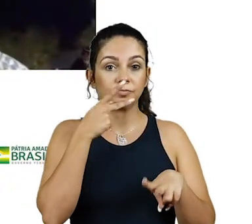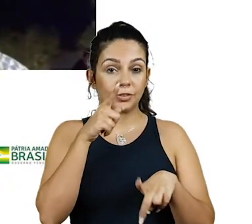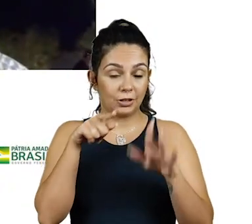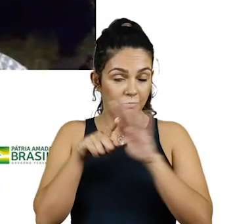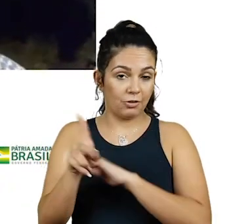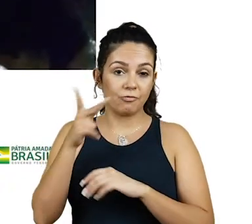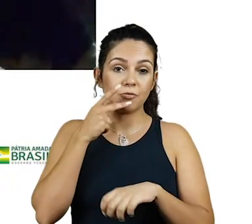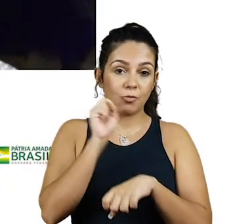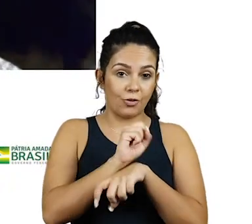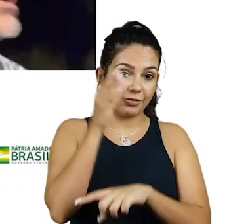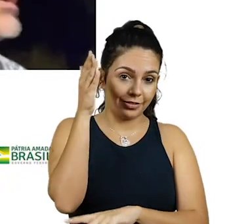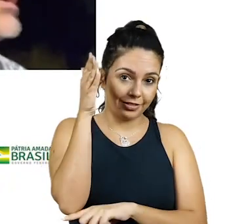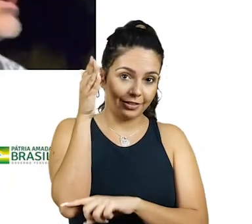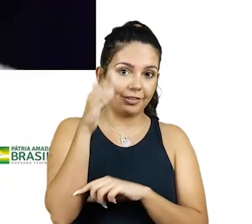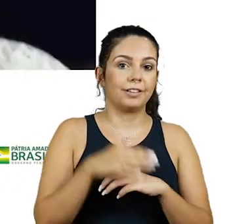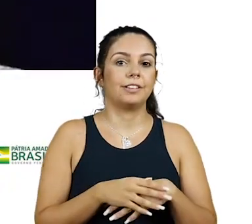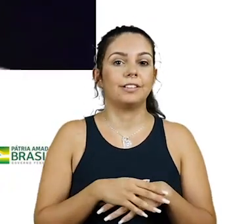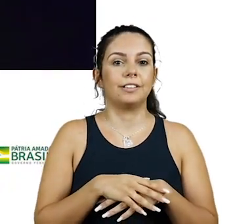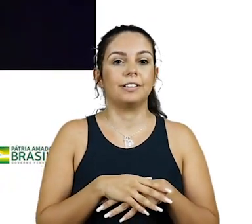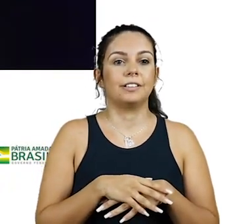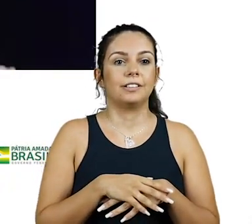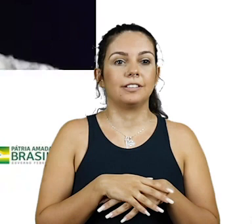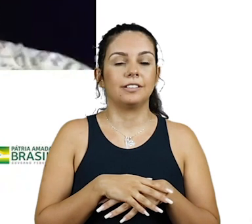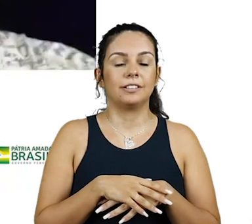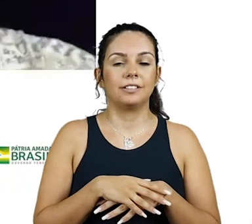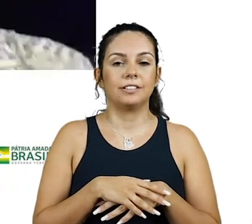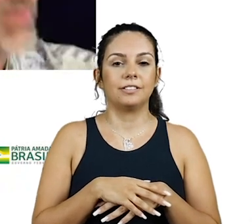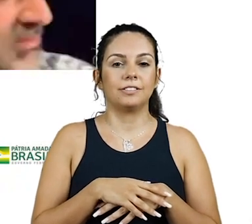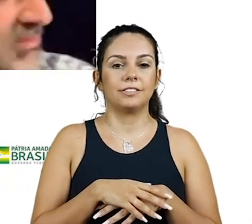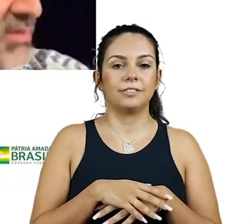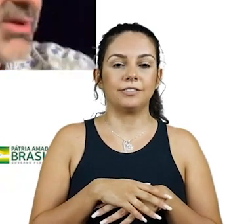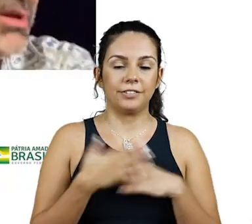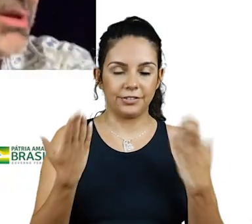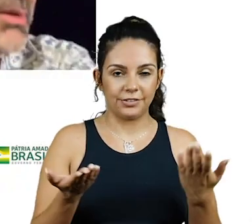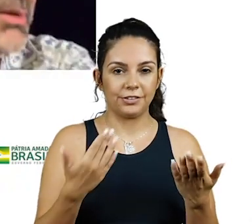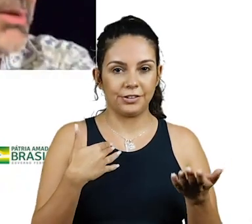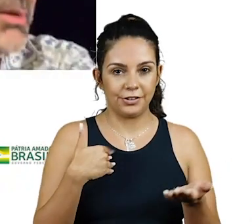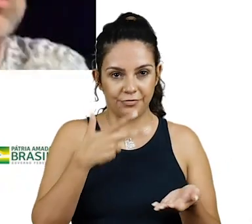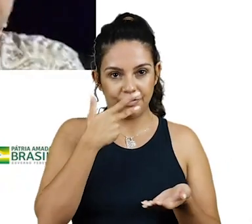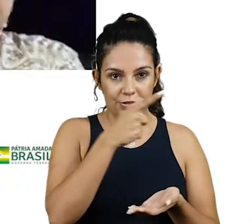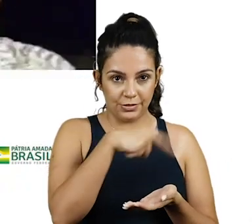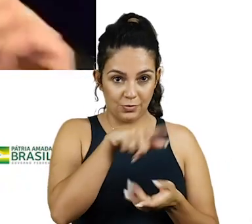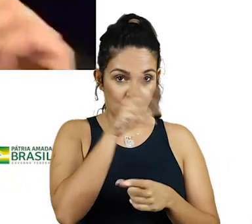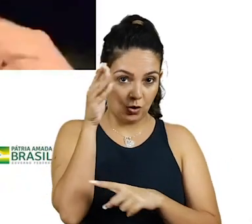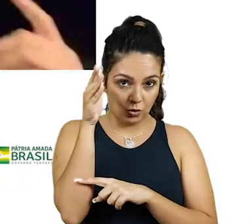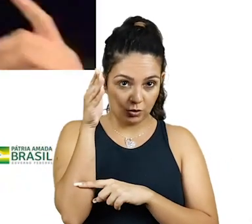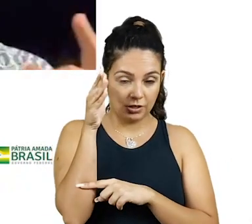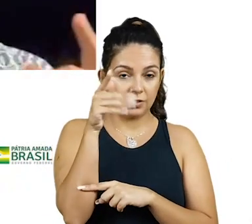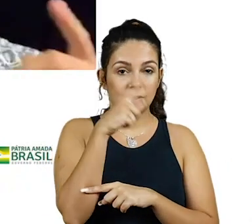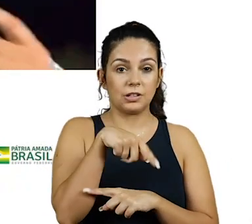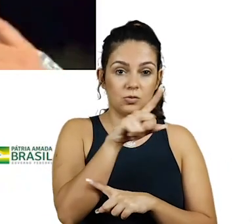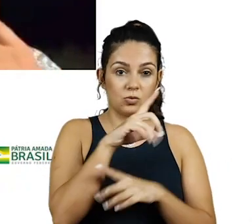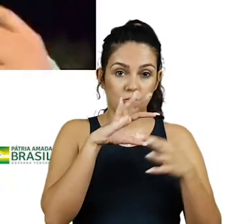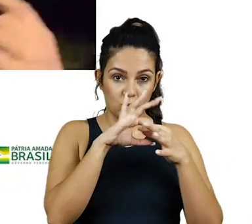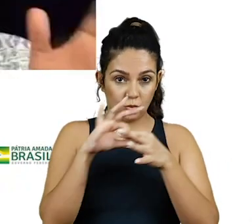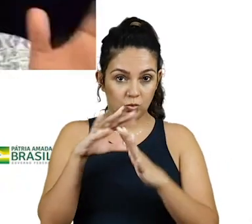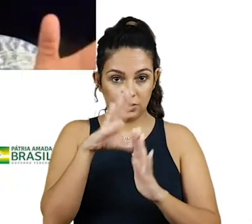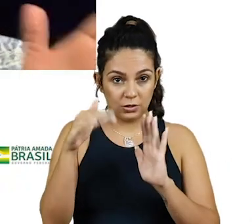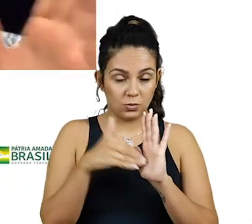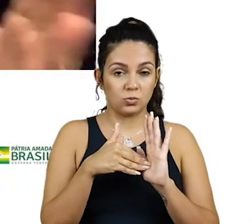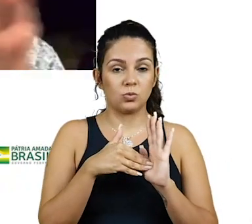Parou quando você estava falando do hotel. Parou no hotel? Então, parou no hotel, aí deu um gap. Então, eu repito para você. Nesse hotel, esse contexto